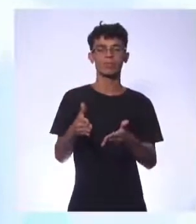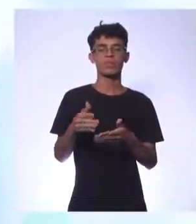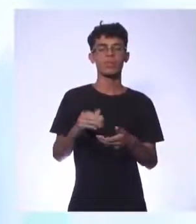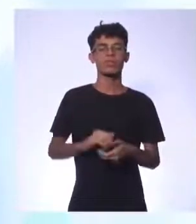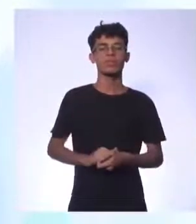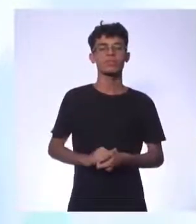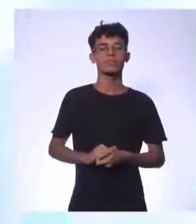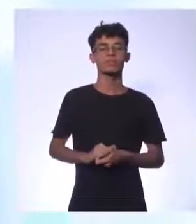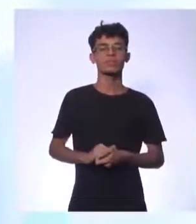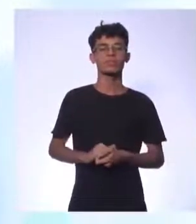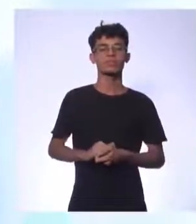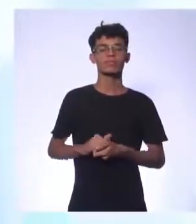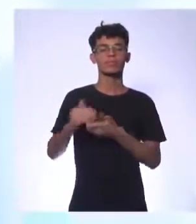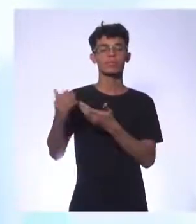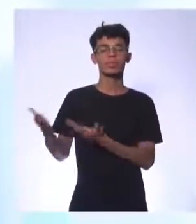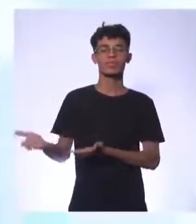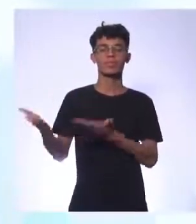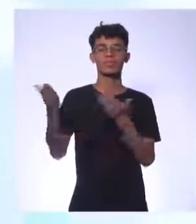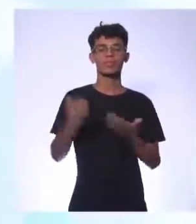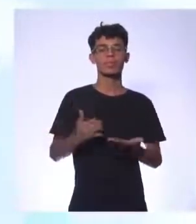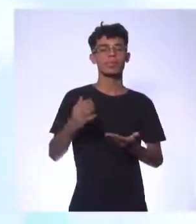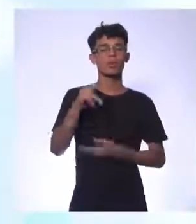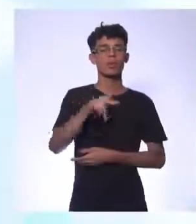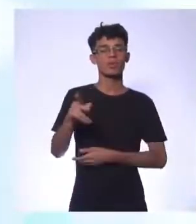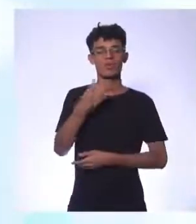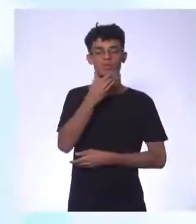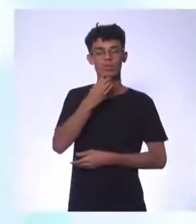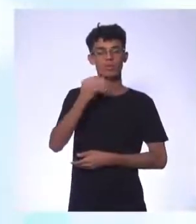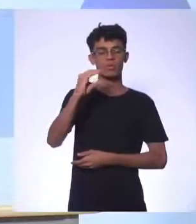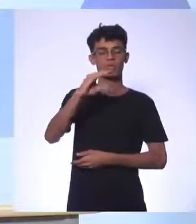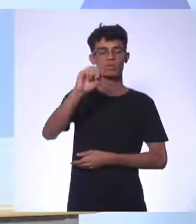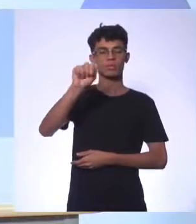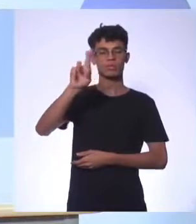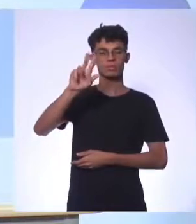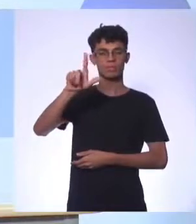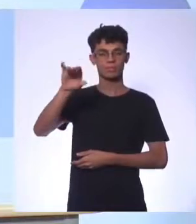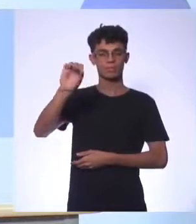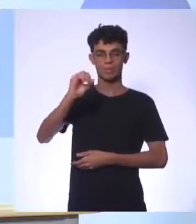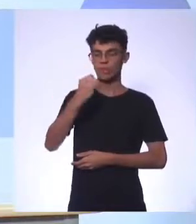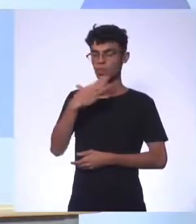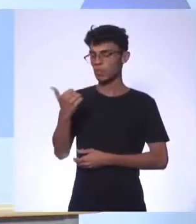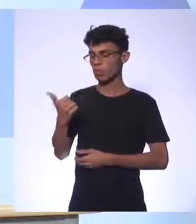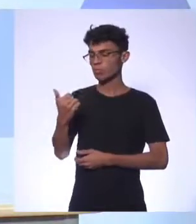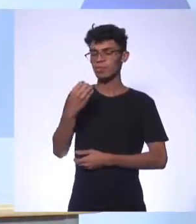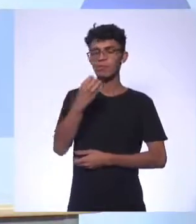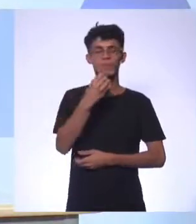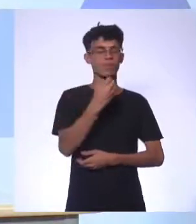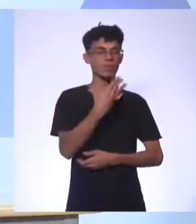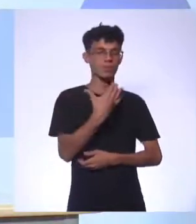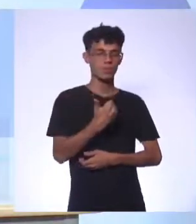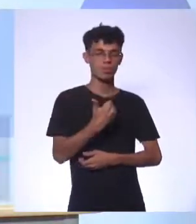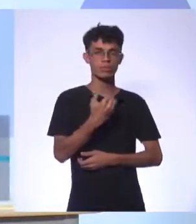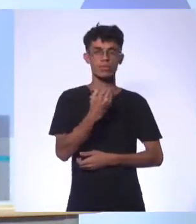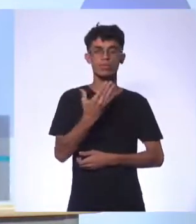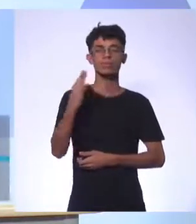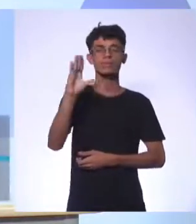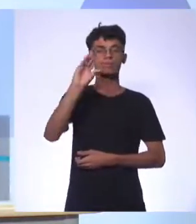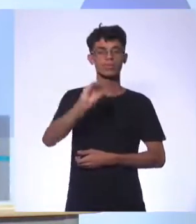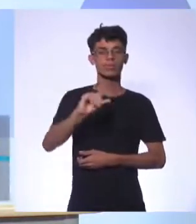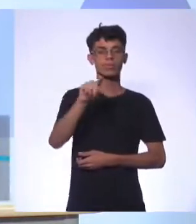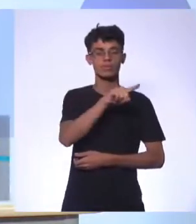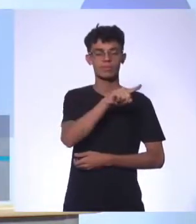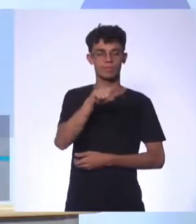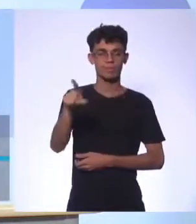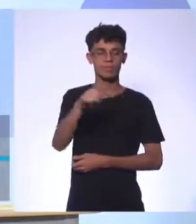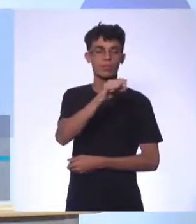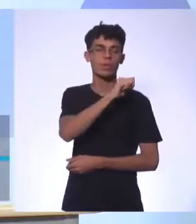com a presença do professor Carlos Neri. Tudo bem, professor Carlos? Tudo bem, professora Luíse. Boa noite, garotada do